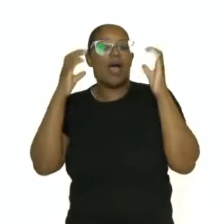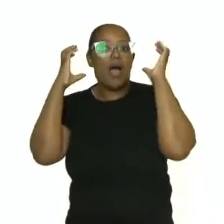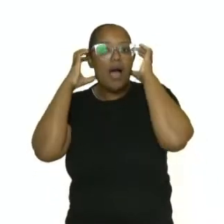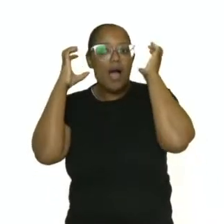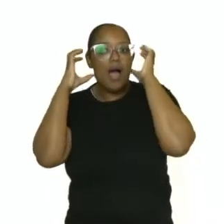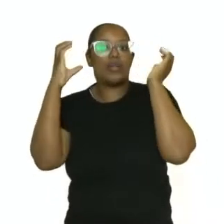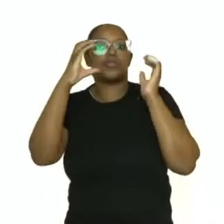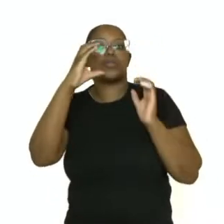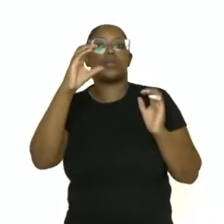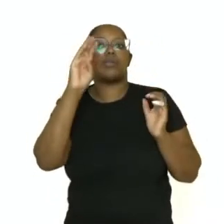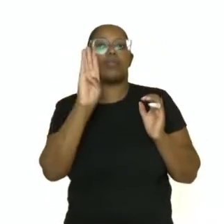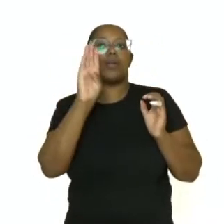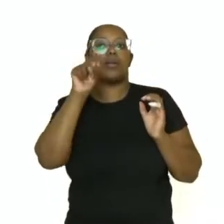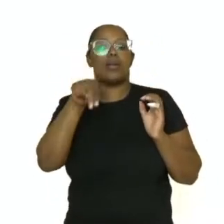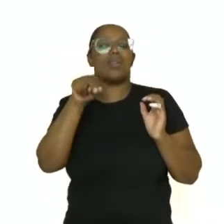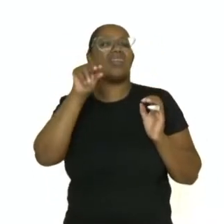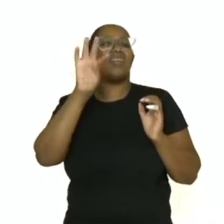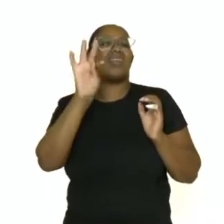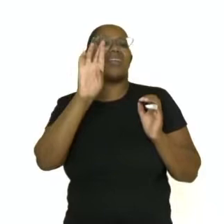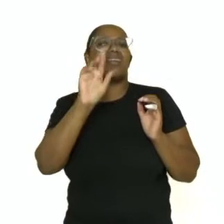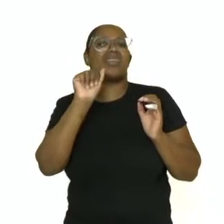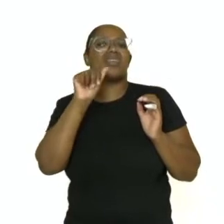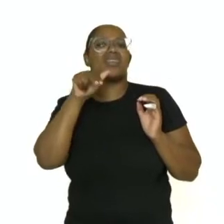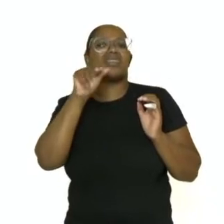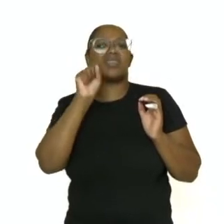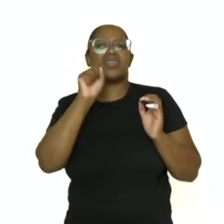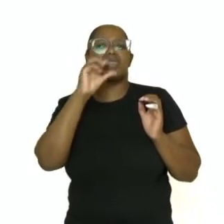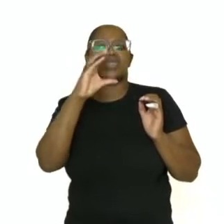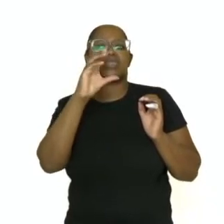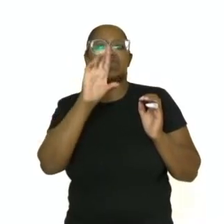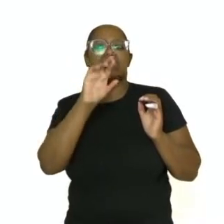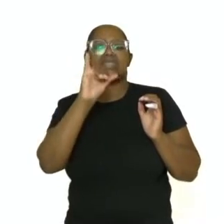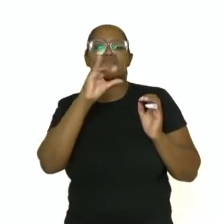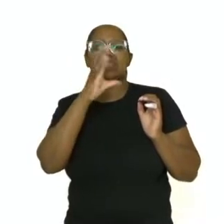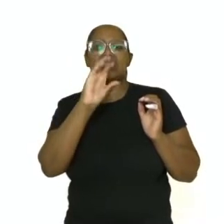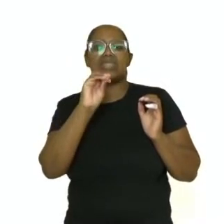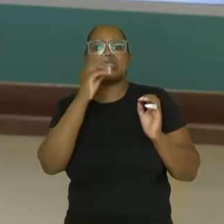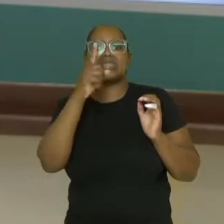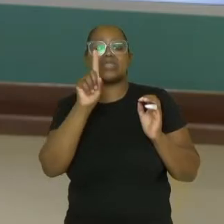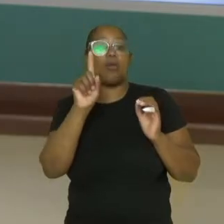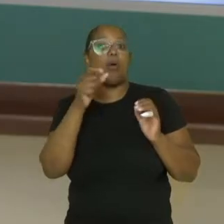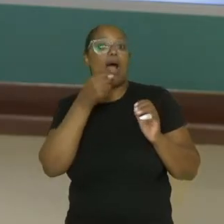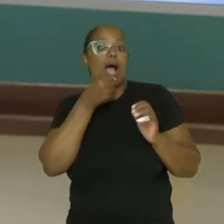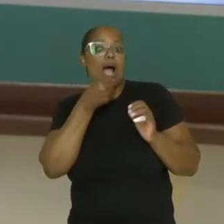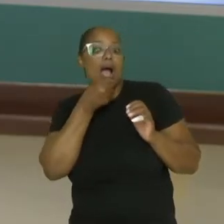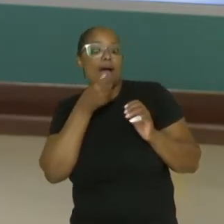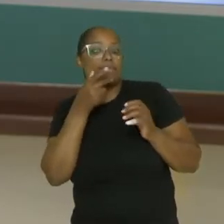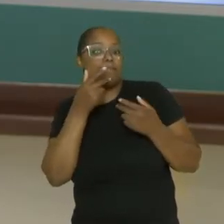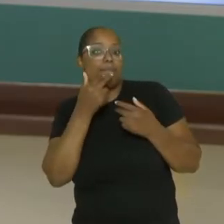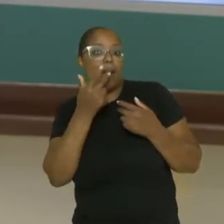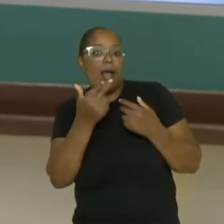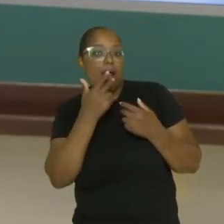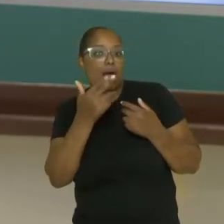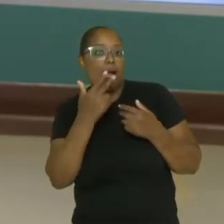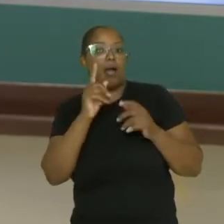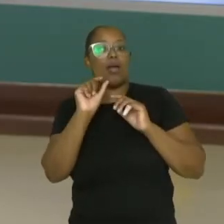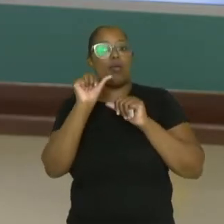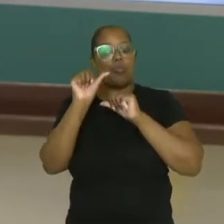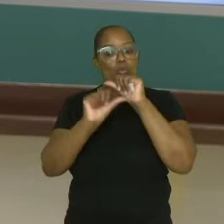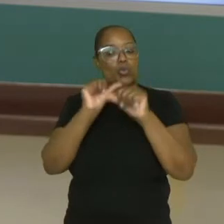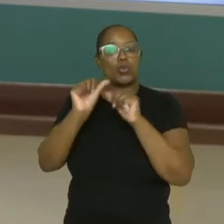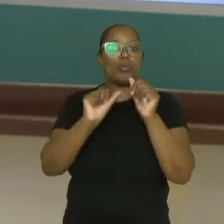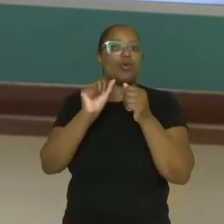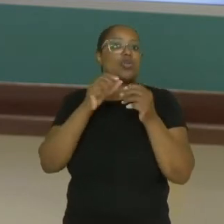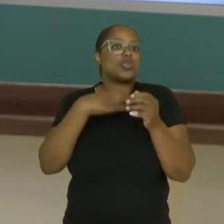seria a transcrição? É quando eu passo, a fala, o áudio, para a forma escrita, tá